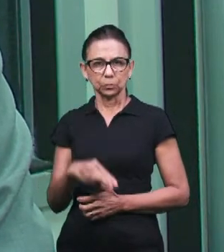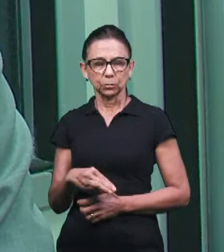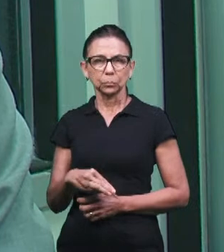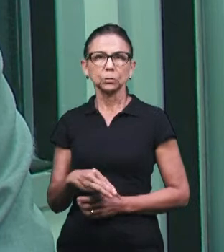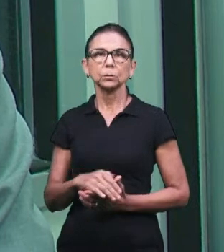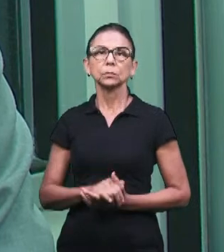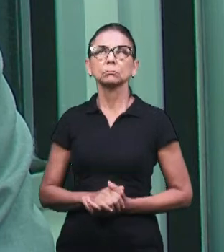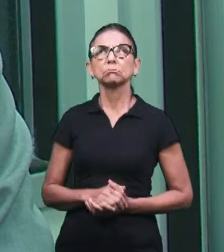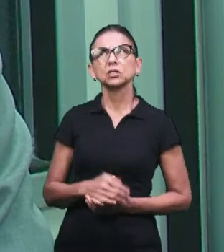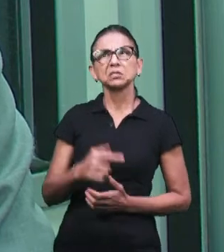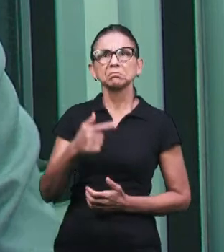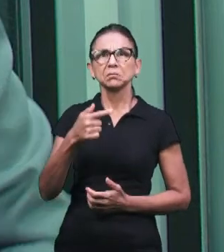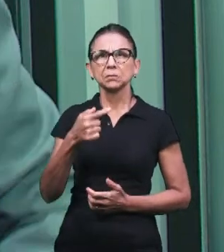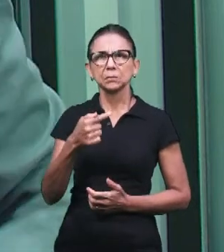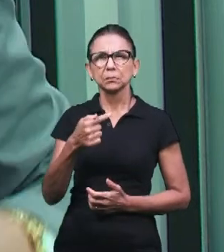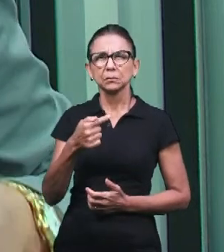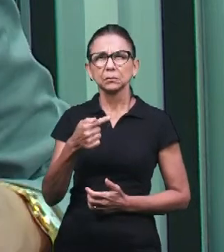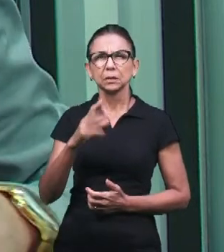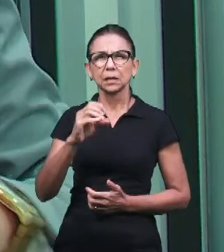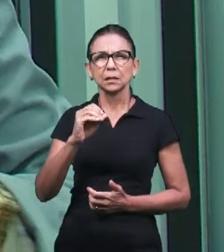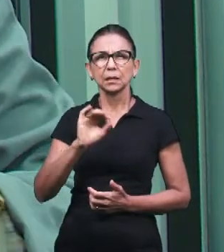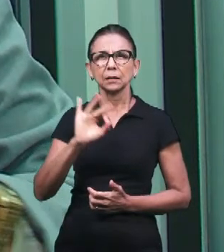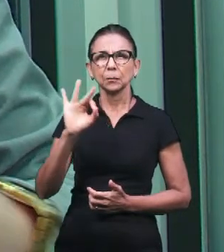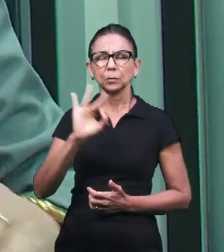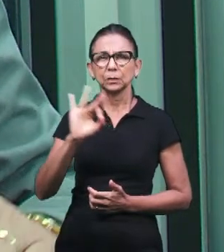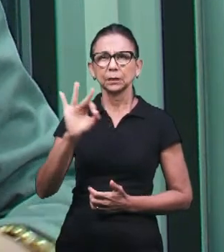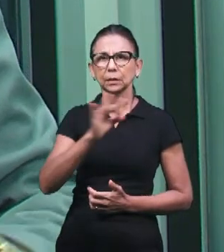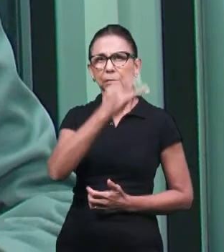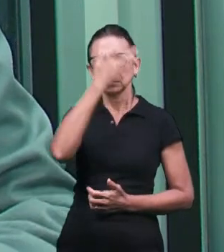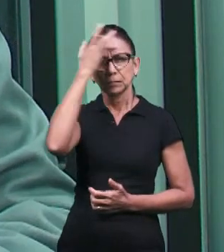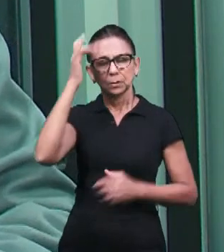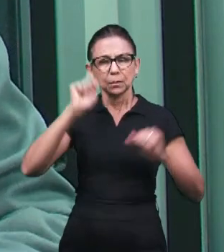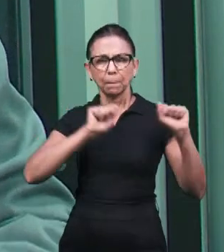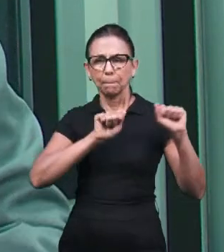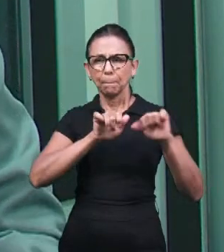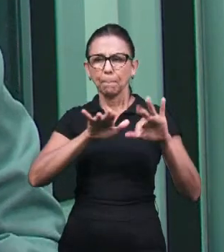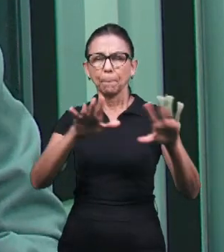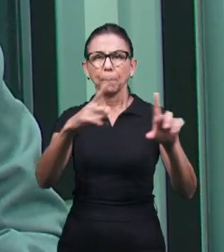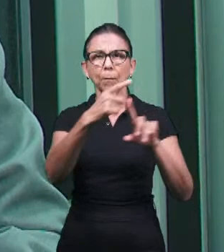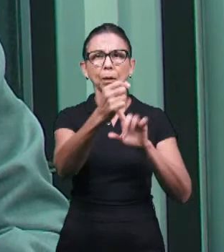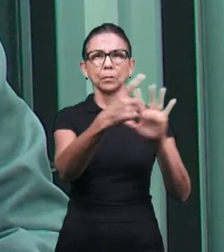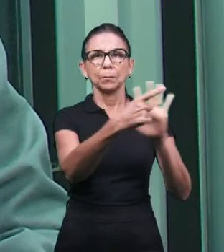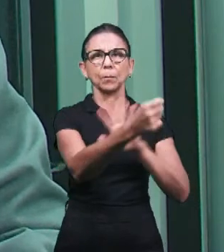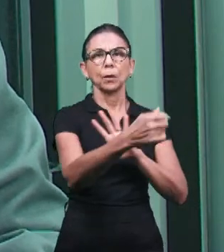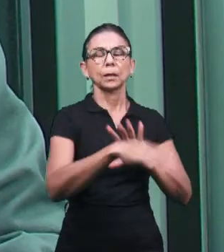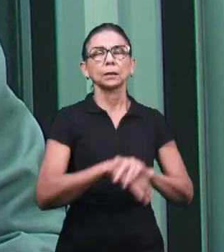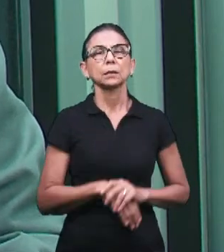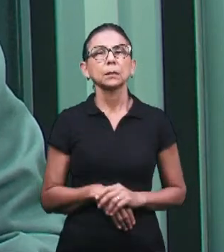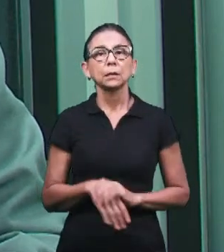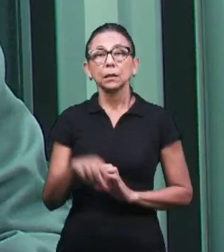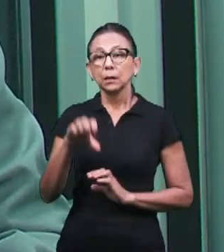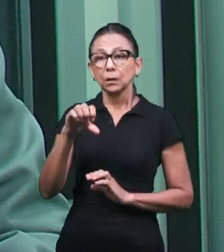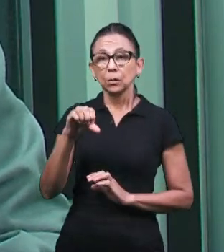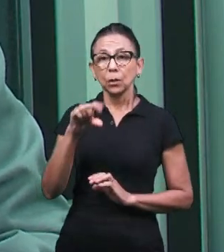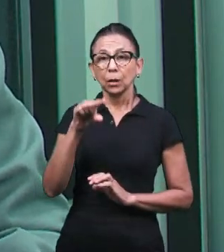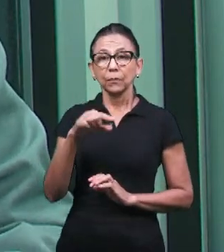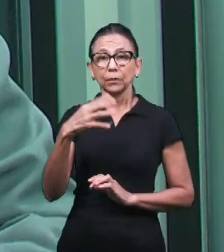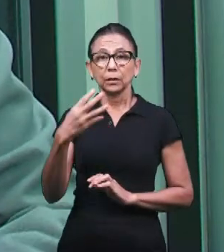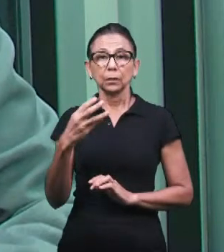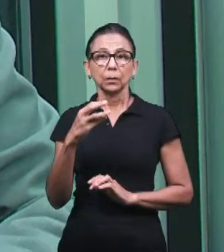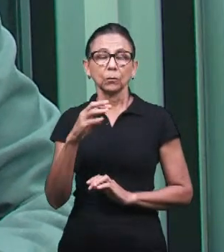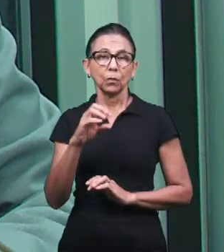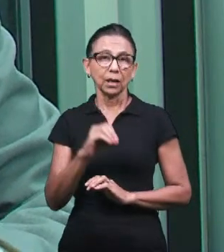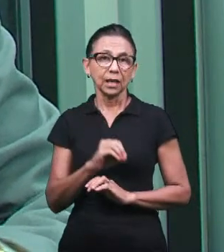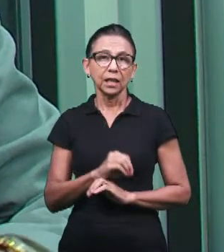mais de 70% da dispersão das pessoas. Quando deu 9h40, já não tínhamos mais ninguém para dispersar,